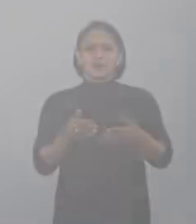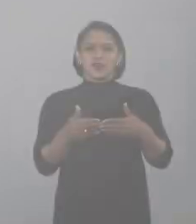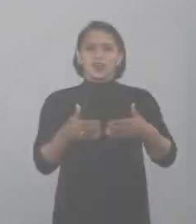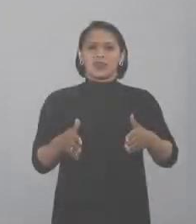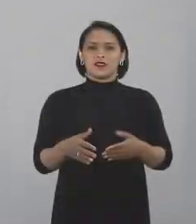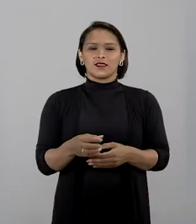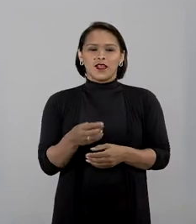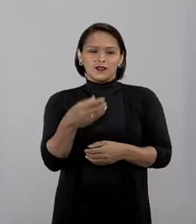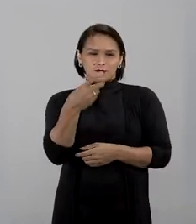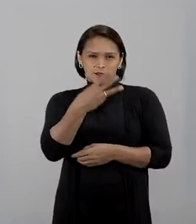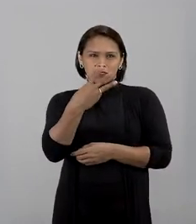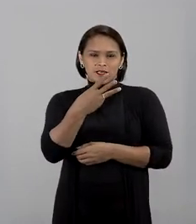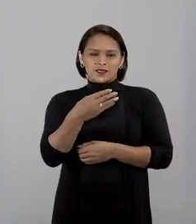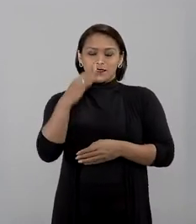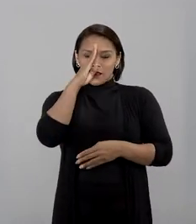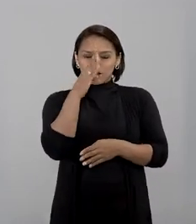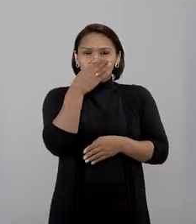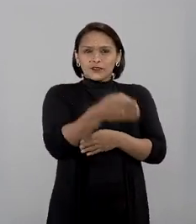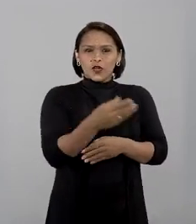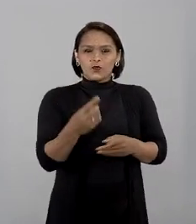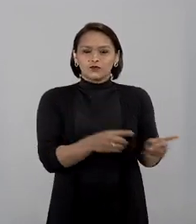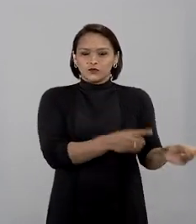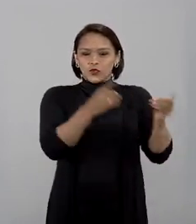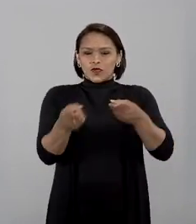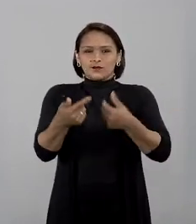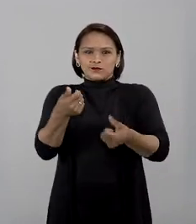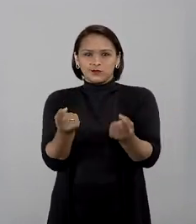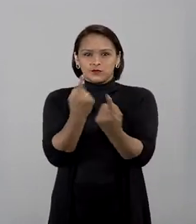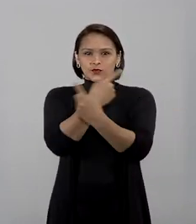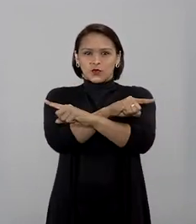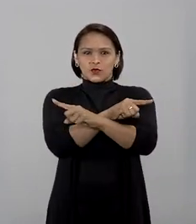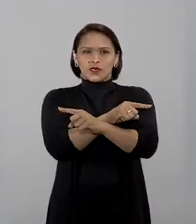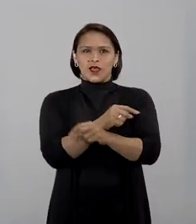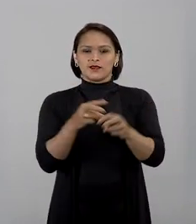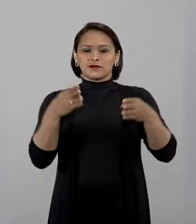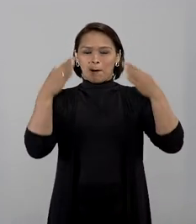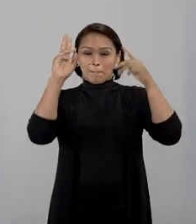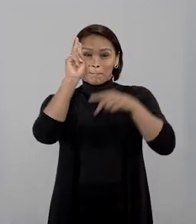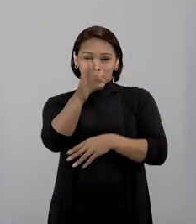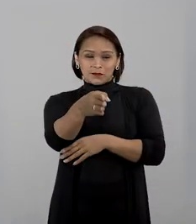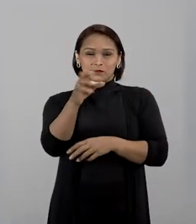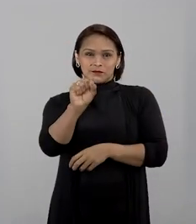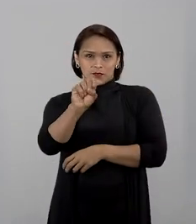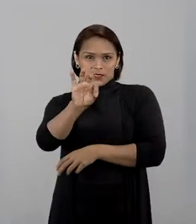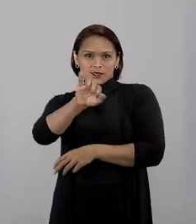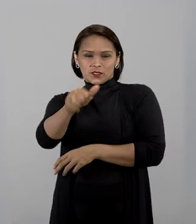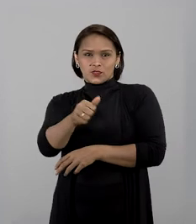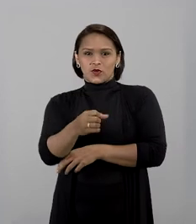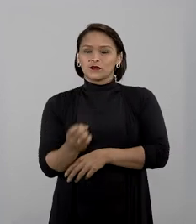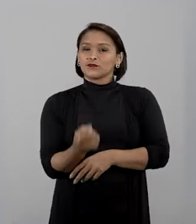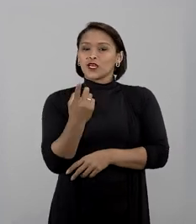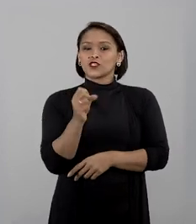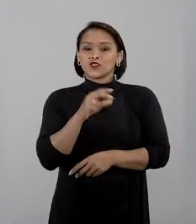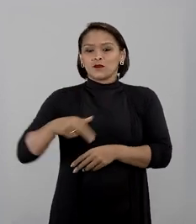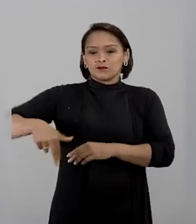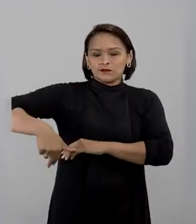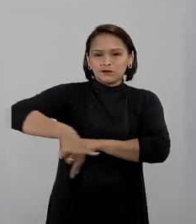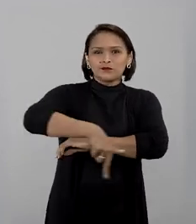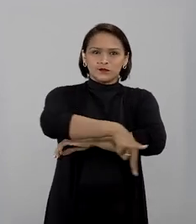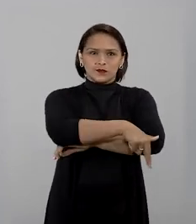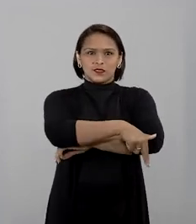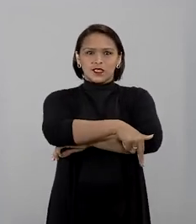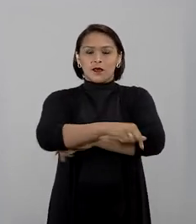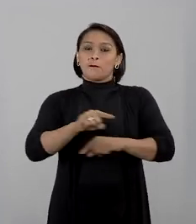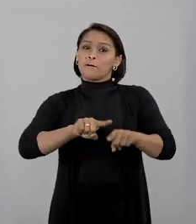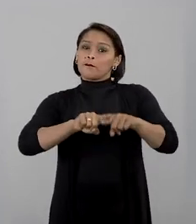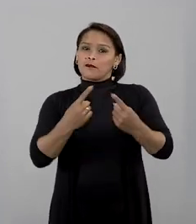A entrada Golf 3, que está localizada do lado oposto da portaria principal do STJ, é apenas para